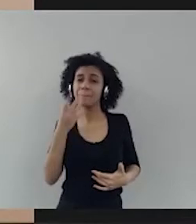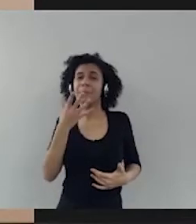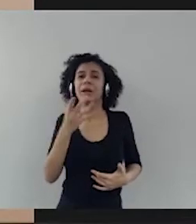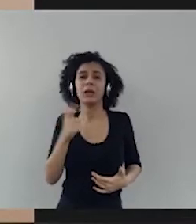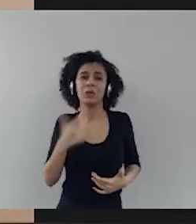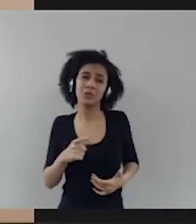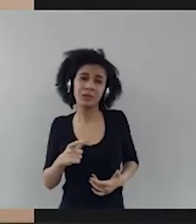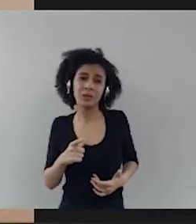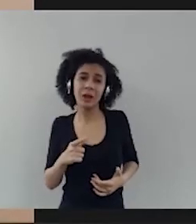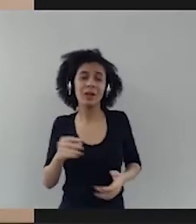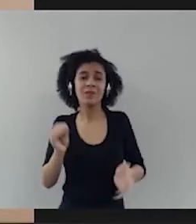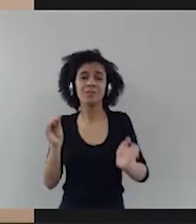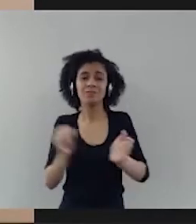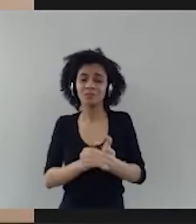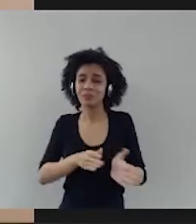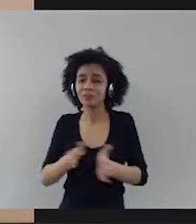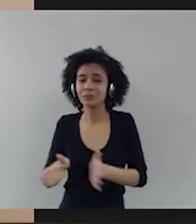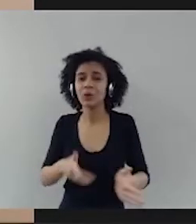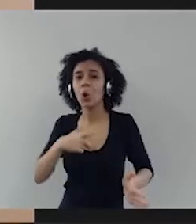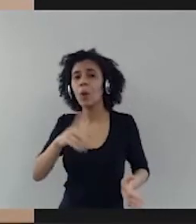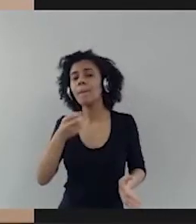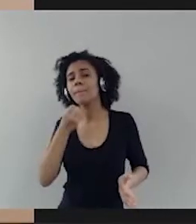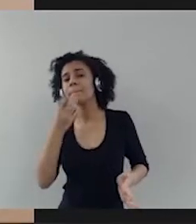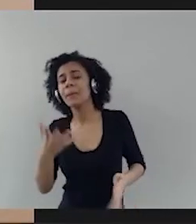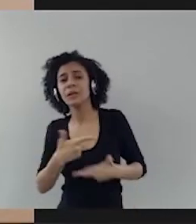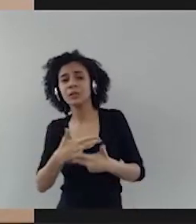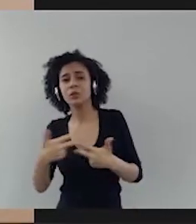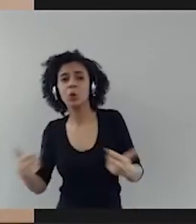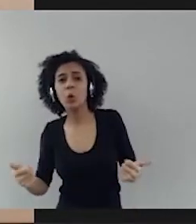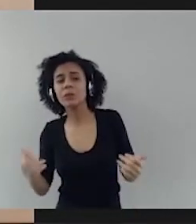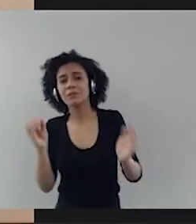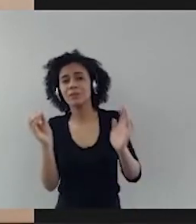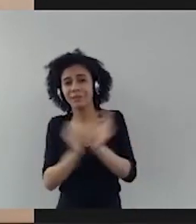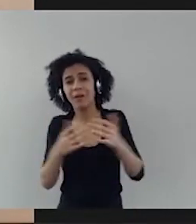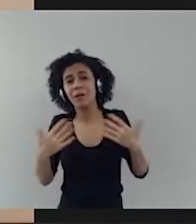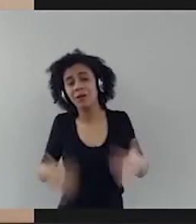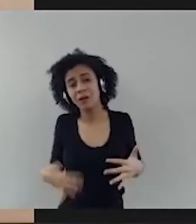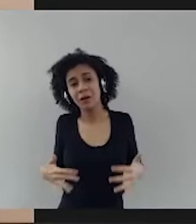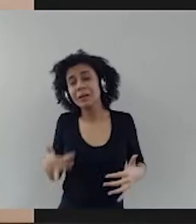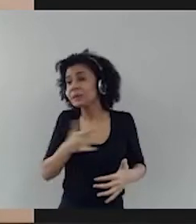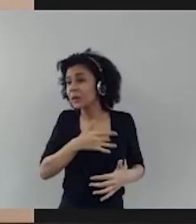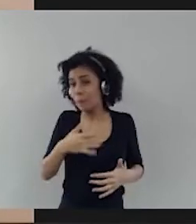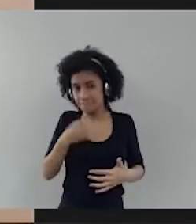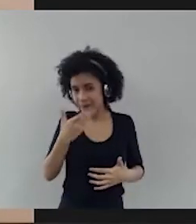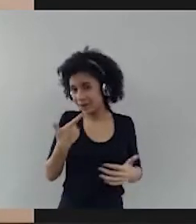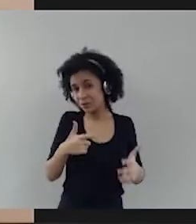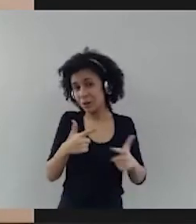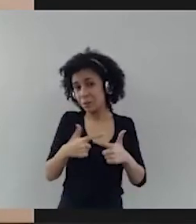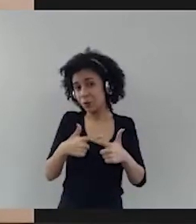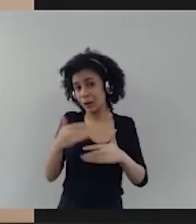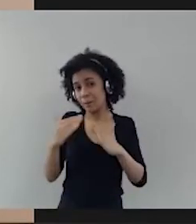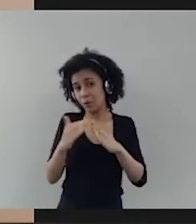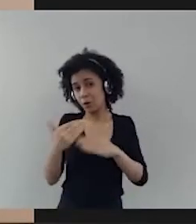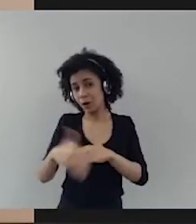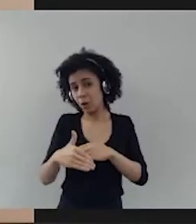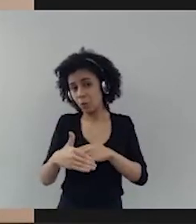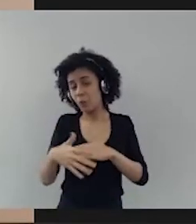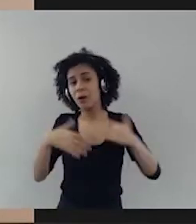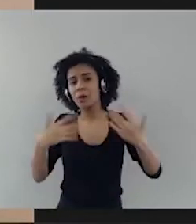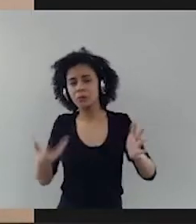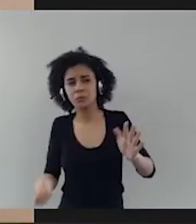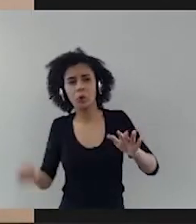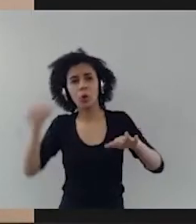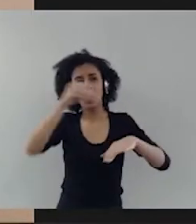não têm acesso aos outros bens de consumo e já não têm uma saúde muito boa. Então, estar